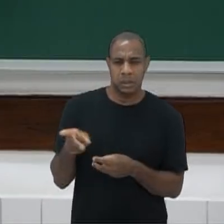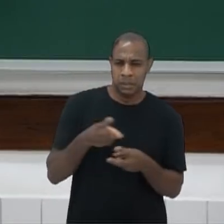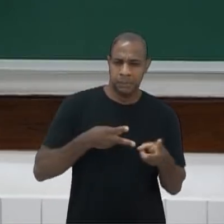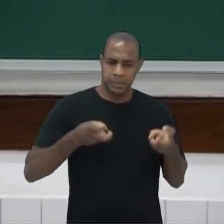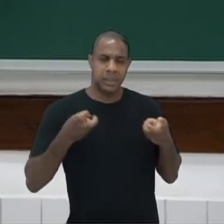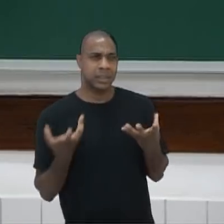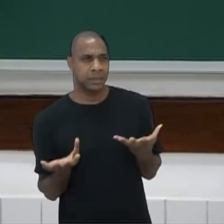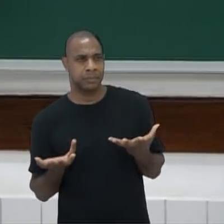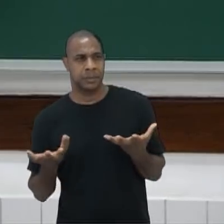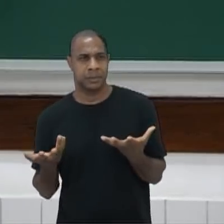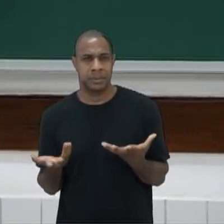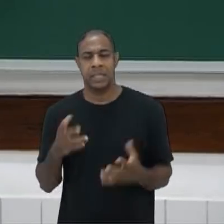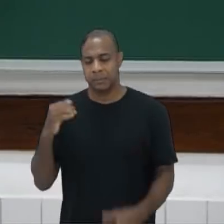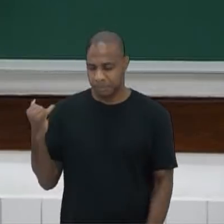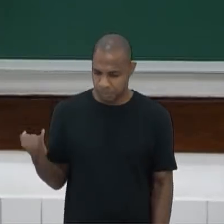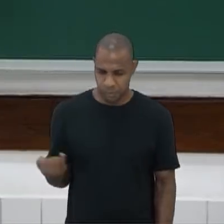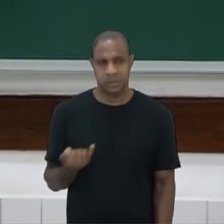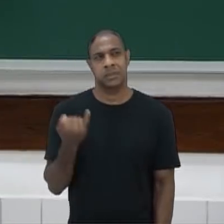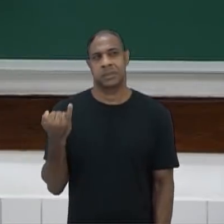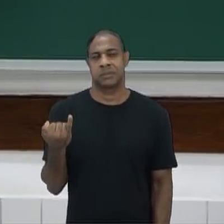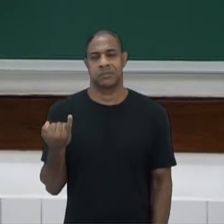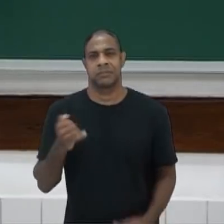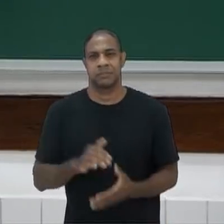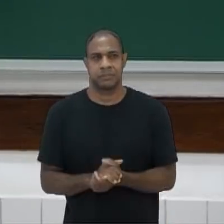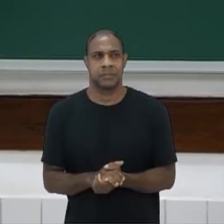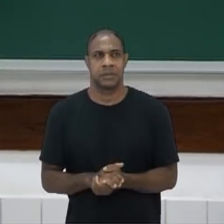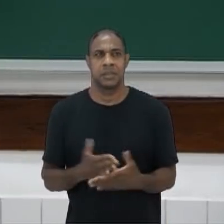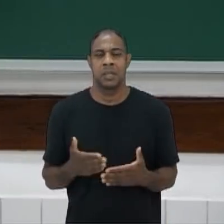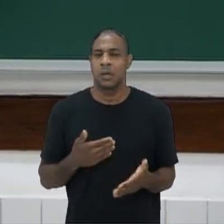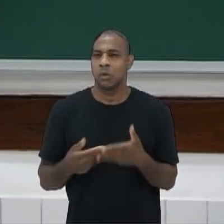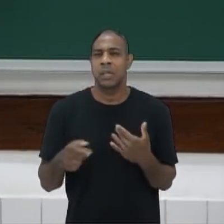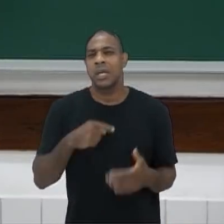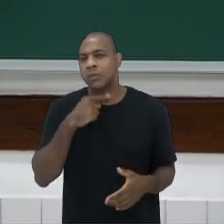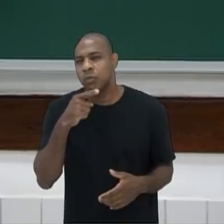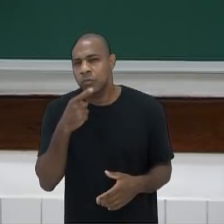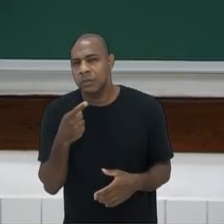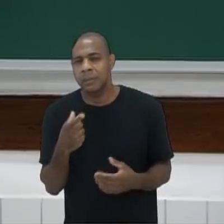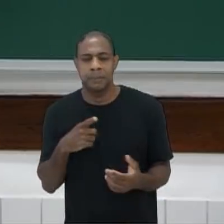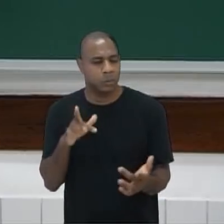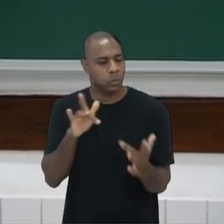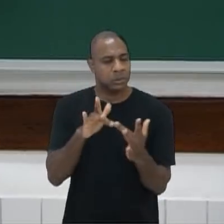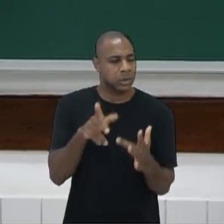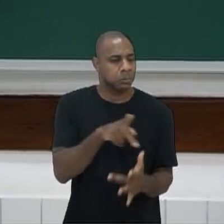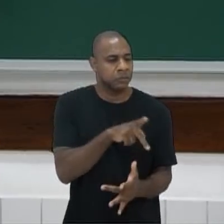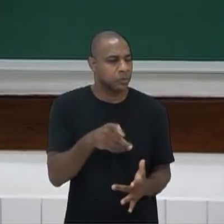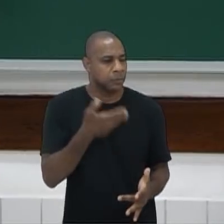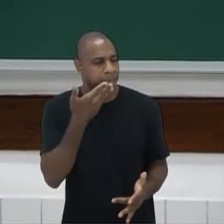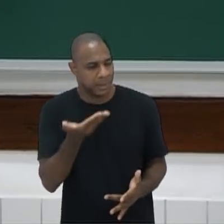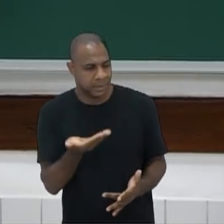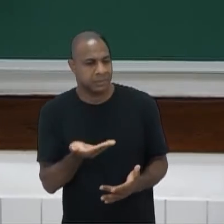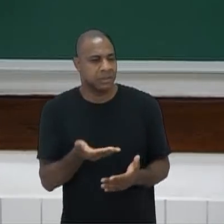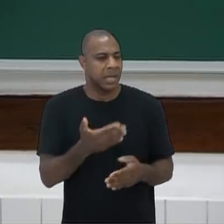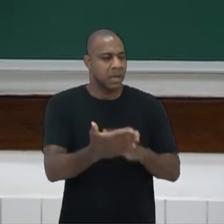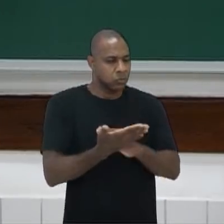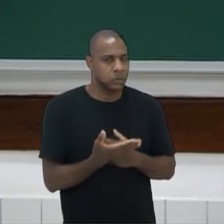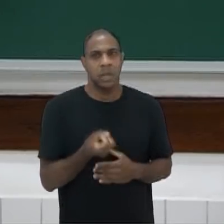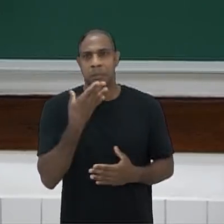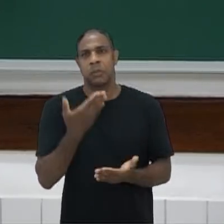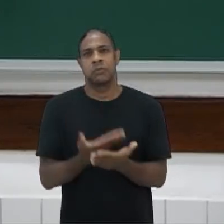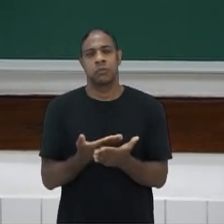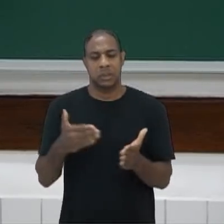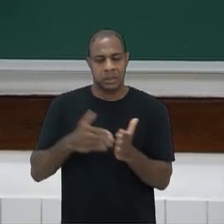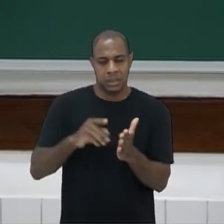como eles vão ser essenciais para esse 8º ano. Qualquer dúvida, entre em contato com o seu professor. Bons estudos e até a próxima aula.